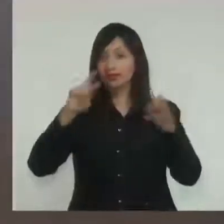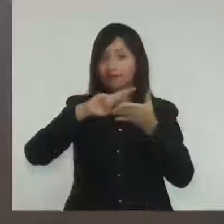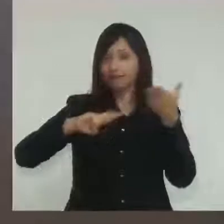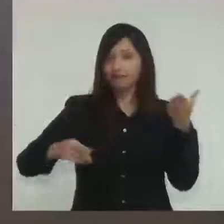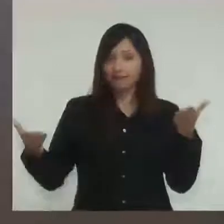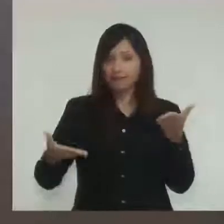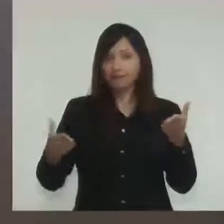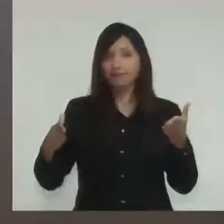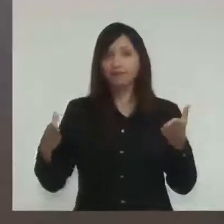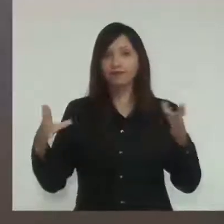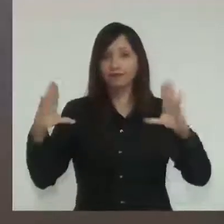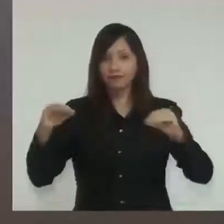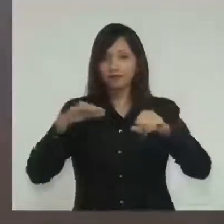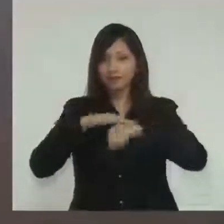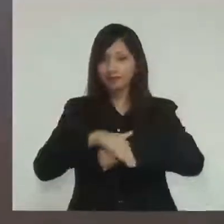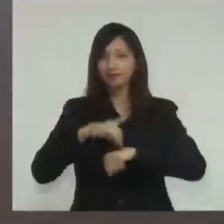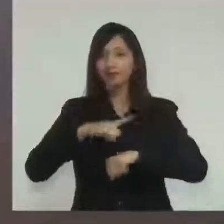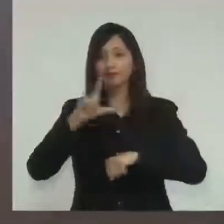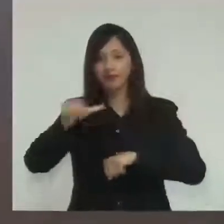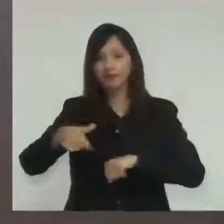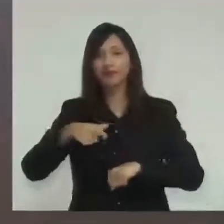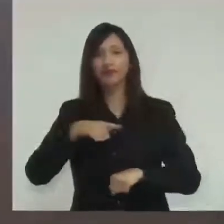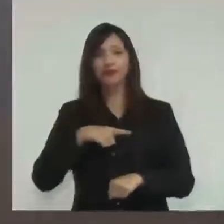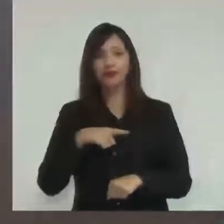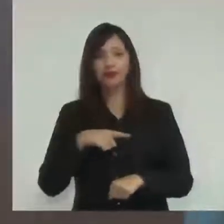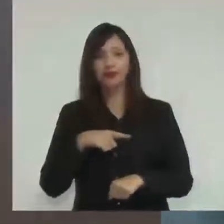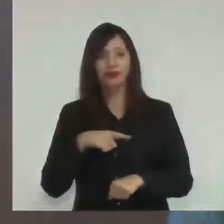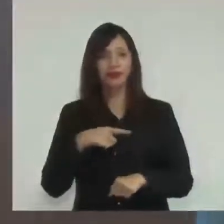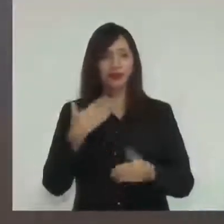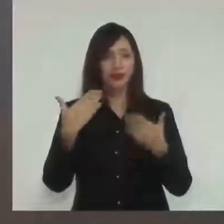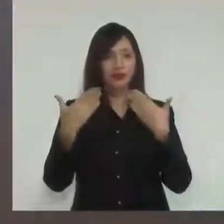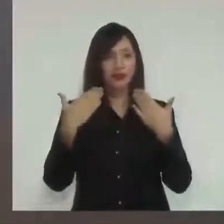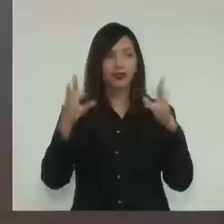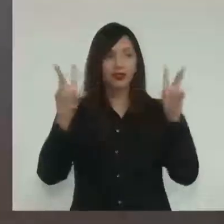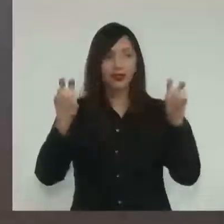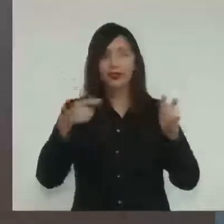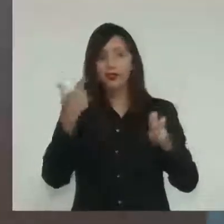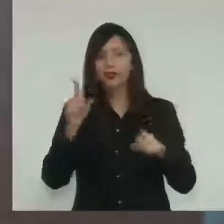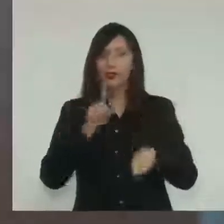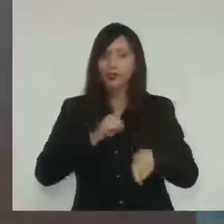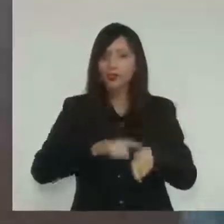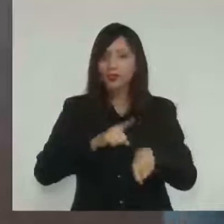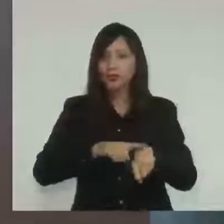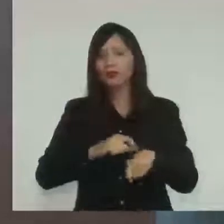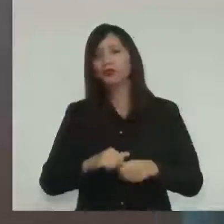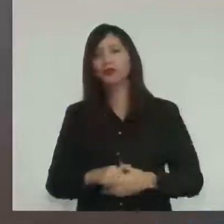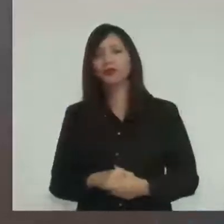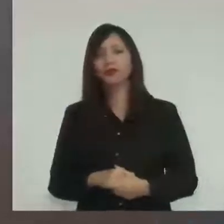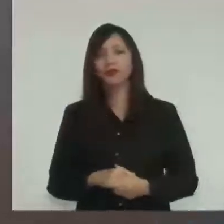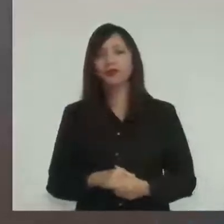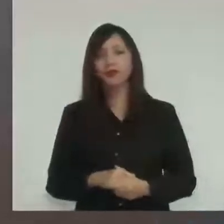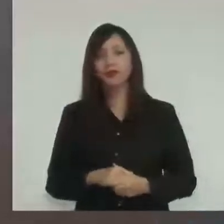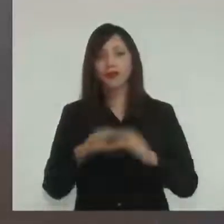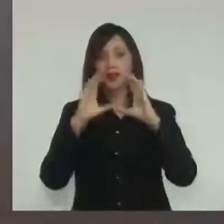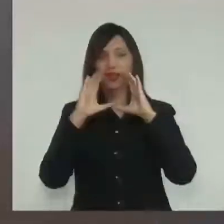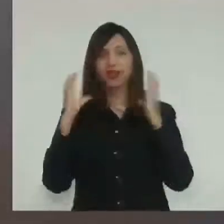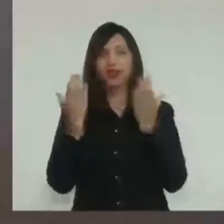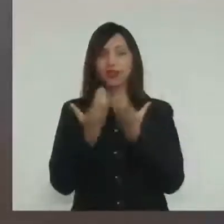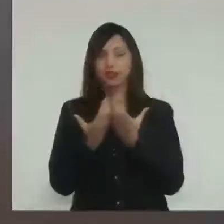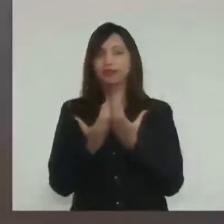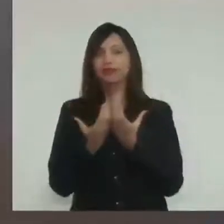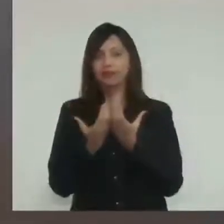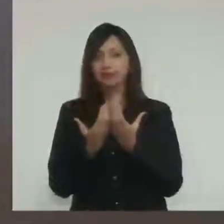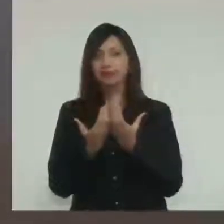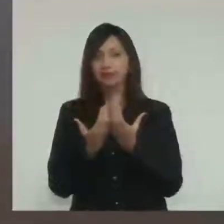hoje, depois também a gente vai tratar disso em outros momentos. A Câmara vai soltar também